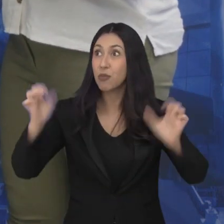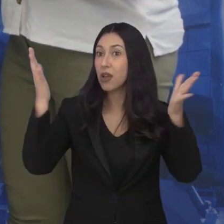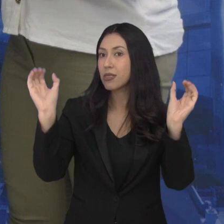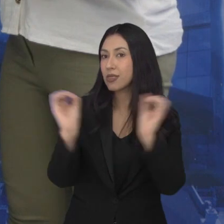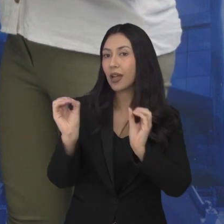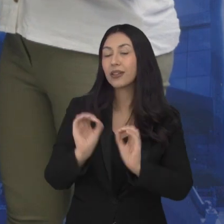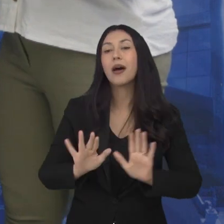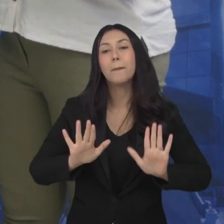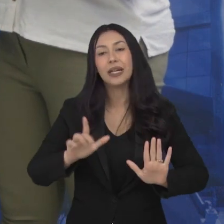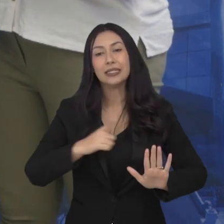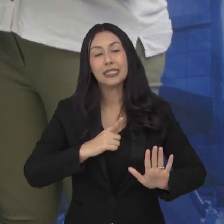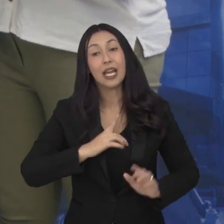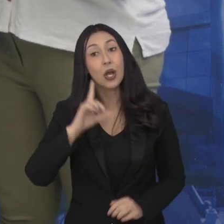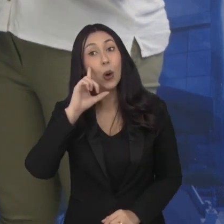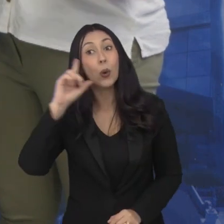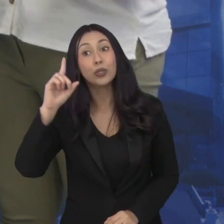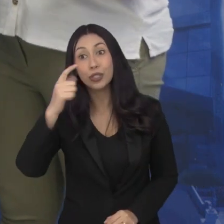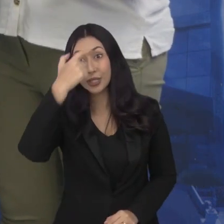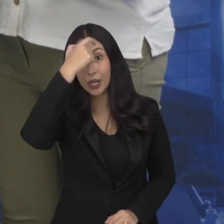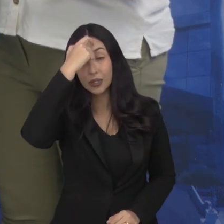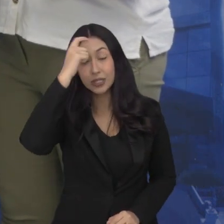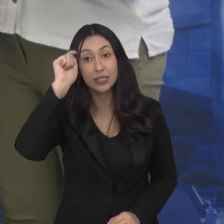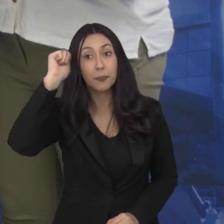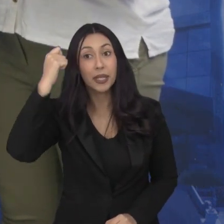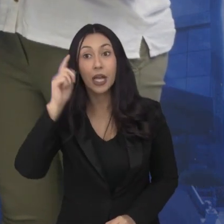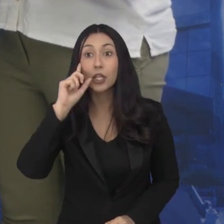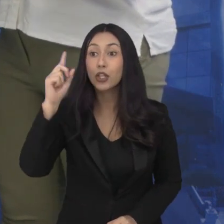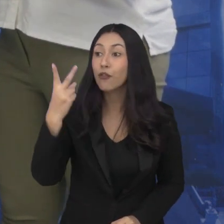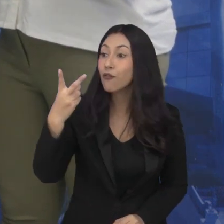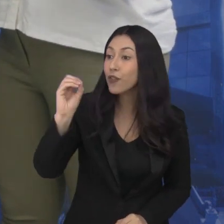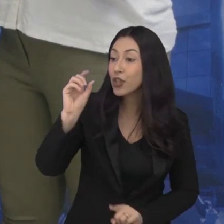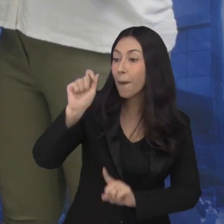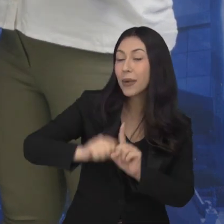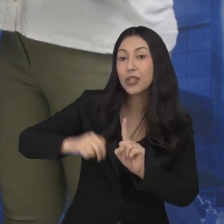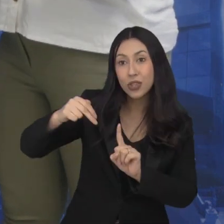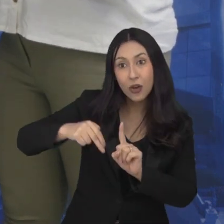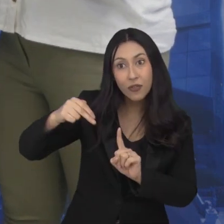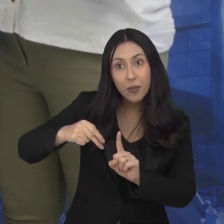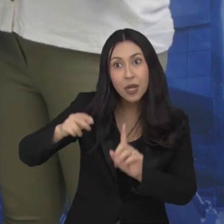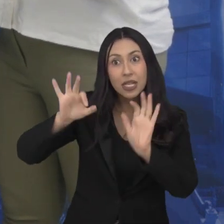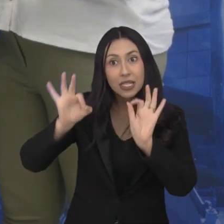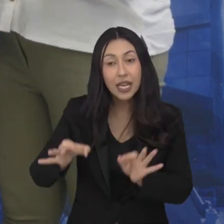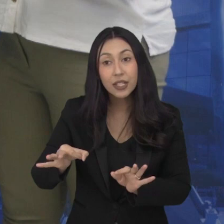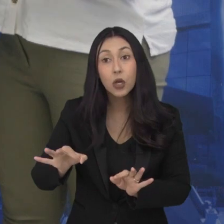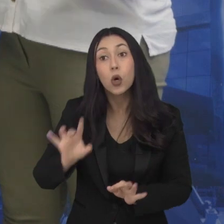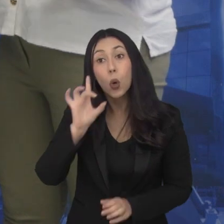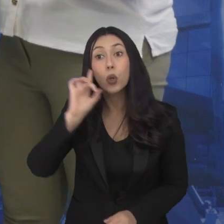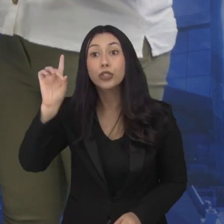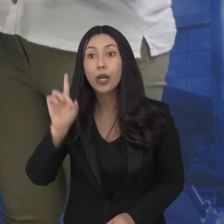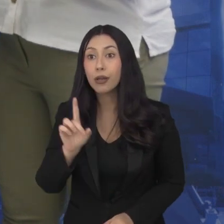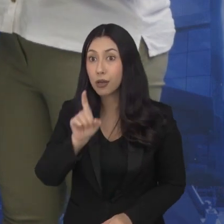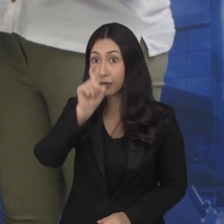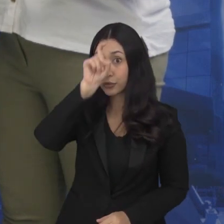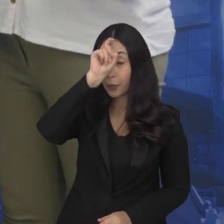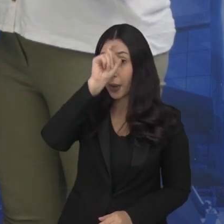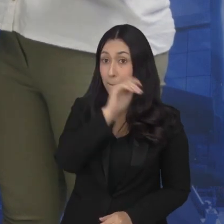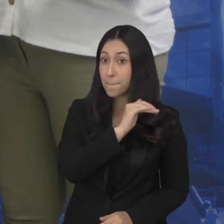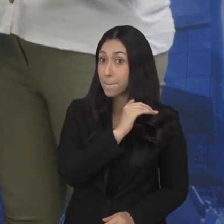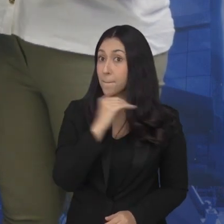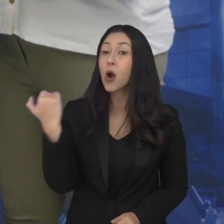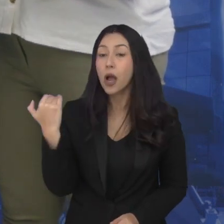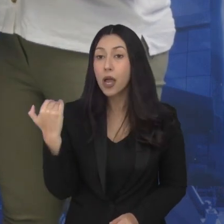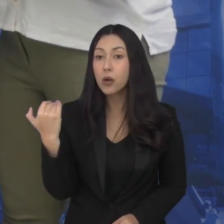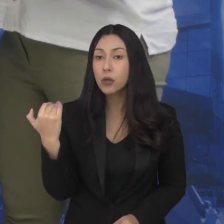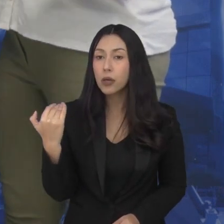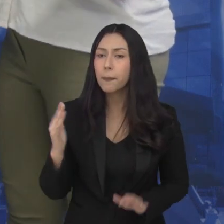tem, né, o Dia da Consciência Negra, que é comemorado em 20 de novembro, que simboliza a data de morte do Zumbi dos Palmares, né, que morreu na mão